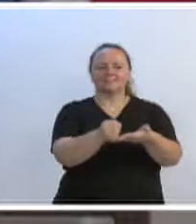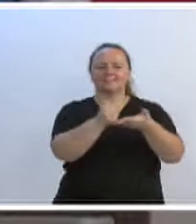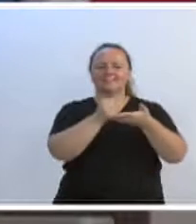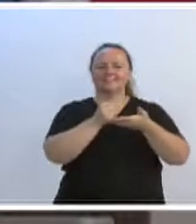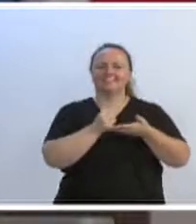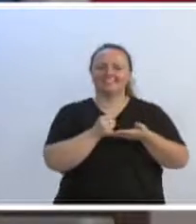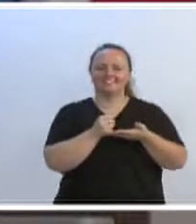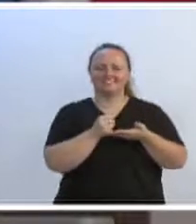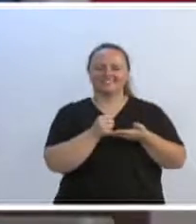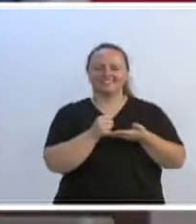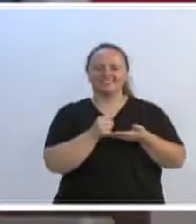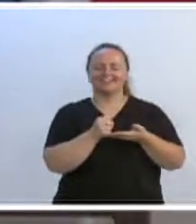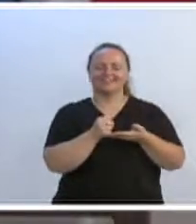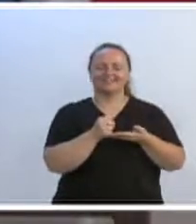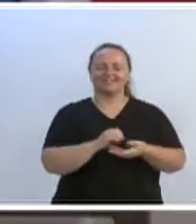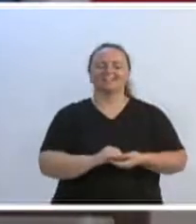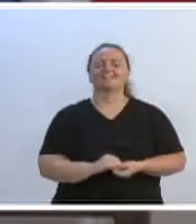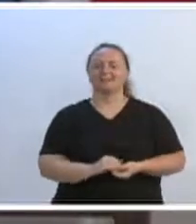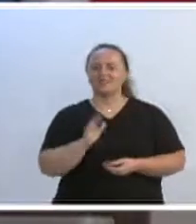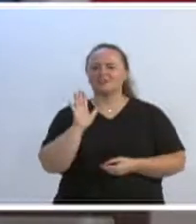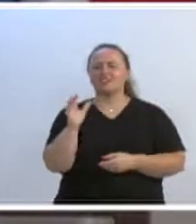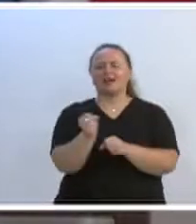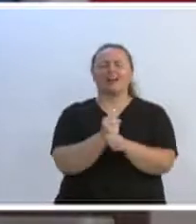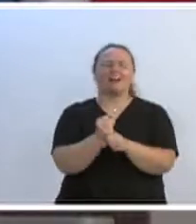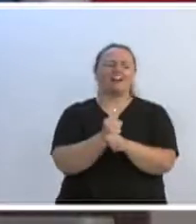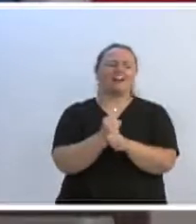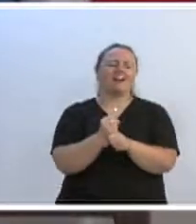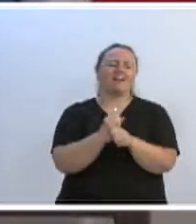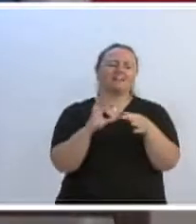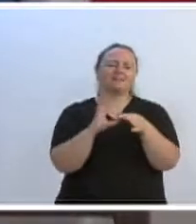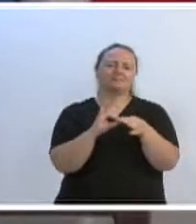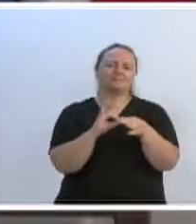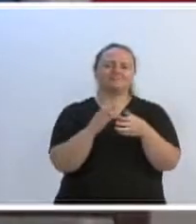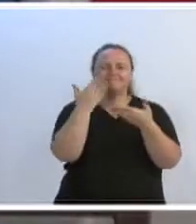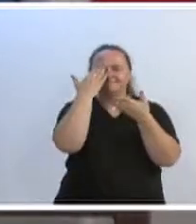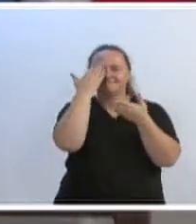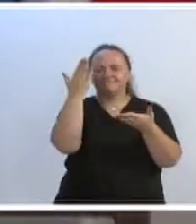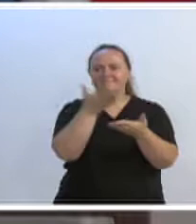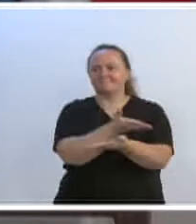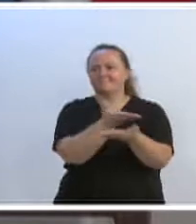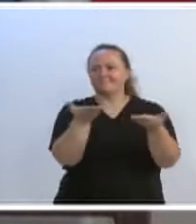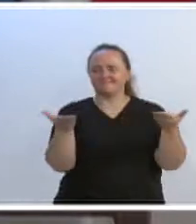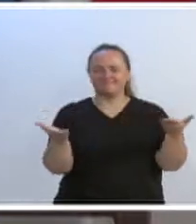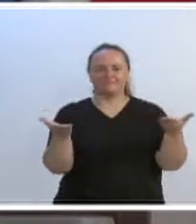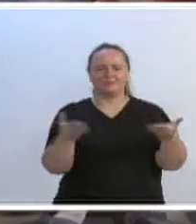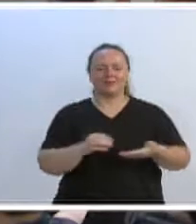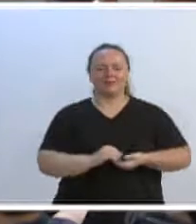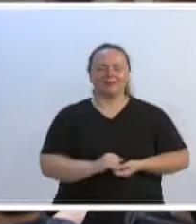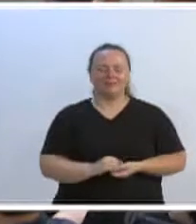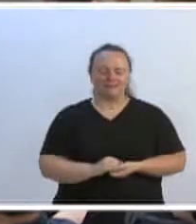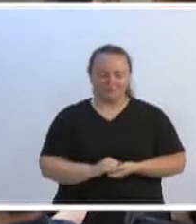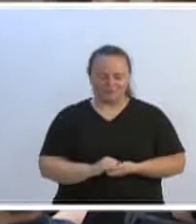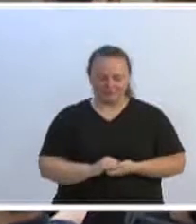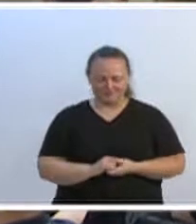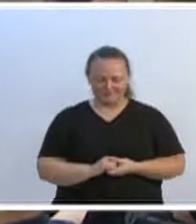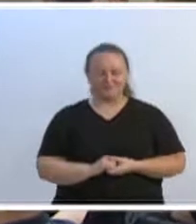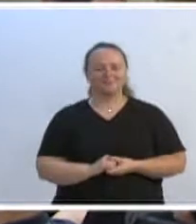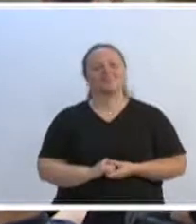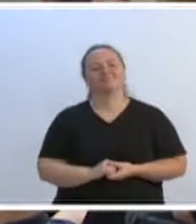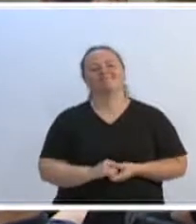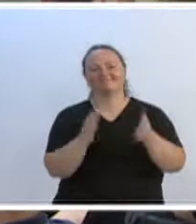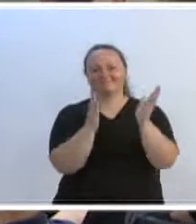eternos presidentes. Vocês nos apoiaram, vocês nunca nos deixaram de auxiliar, de